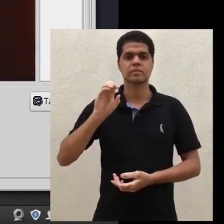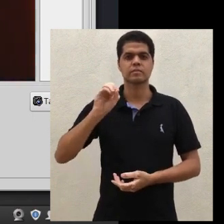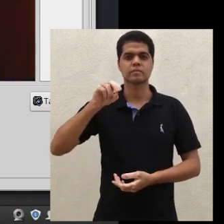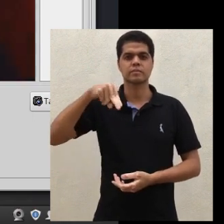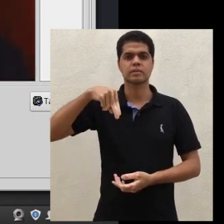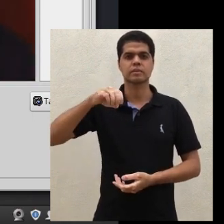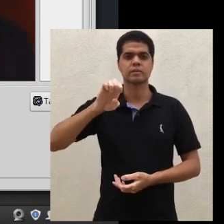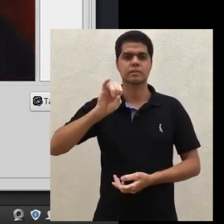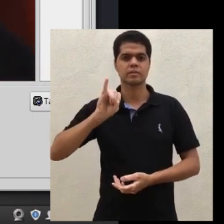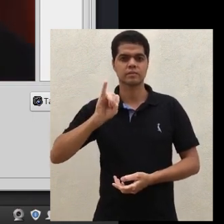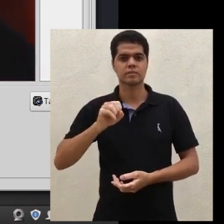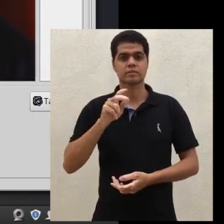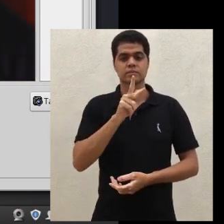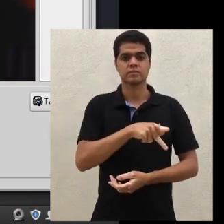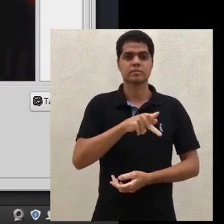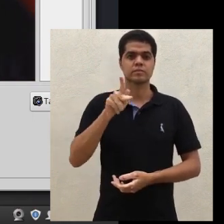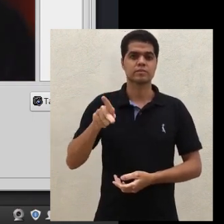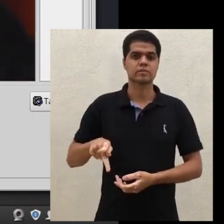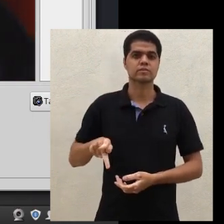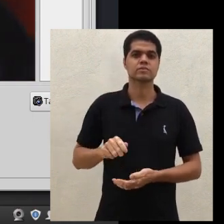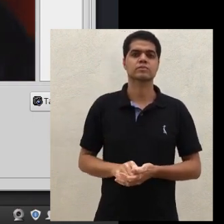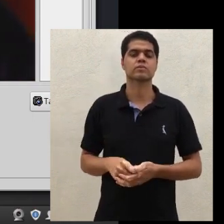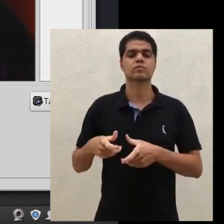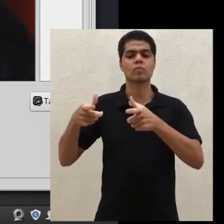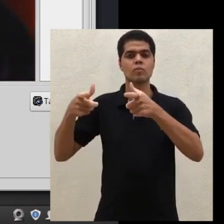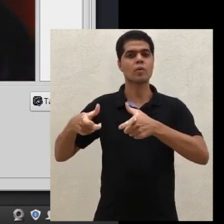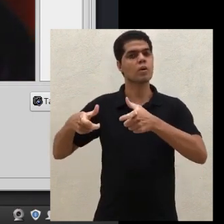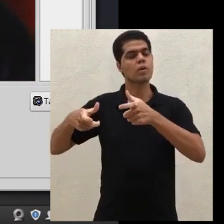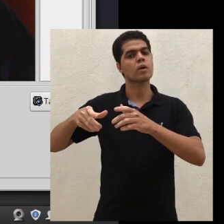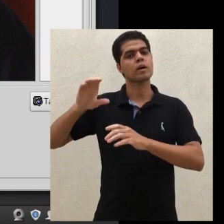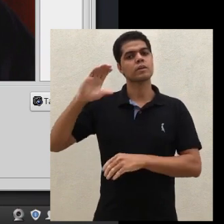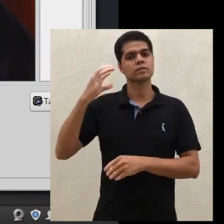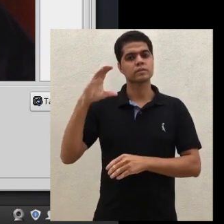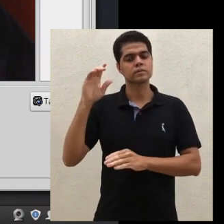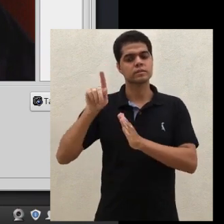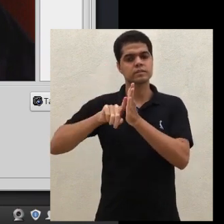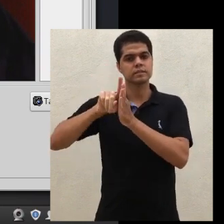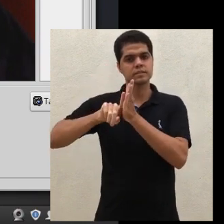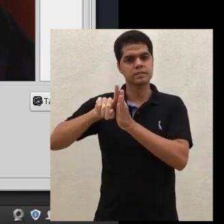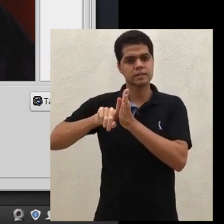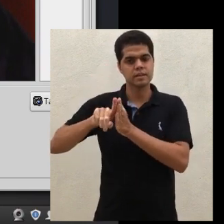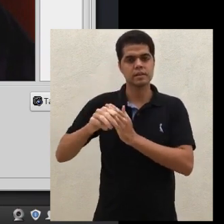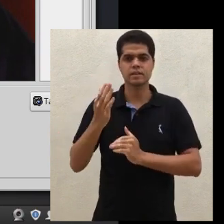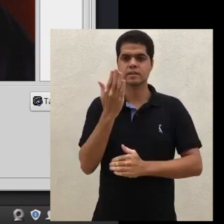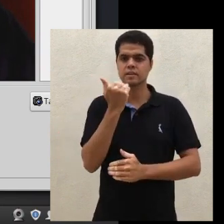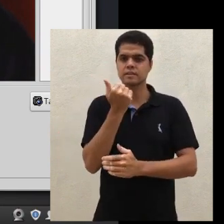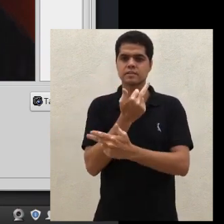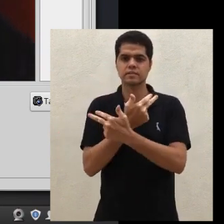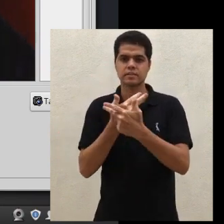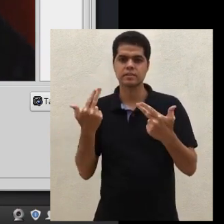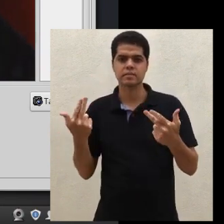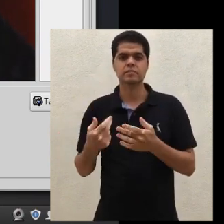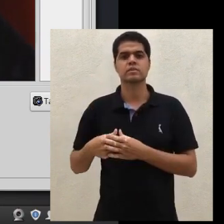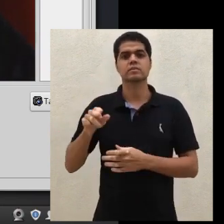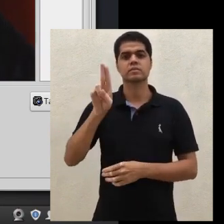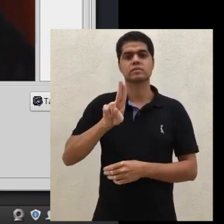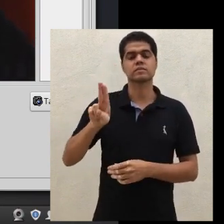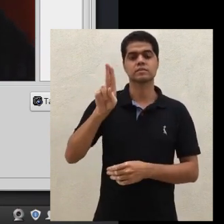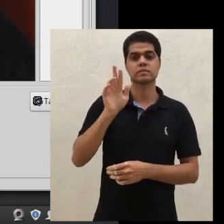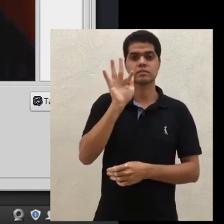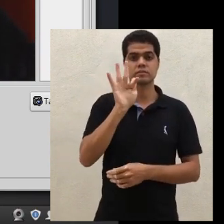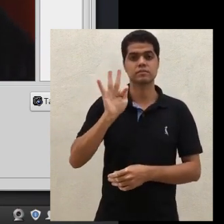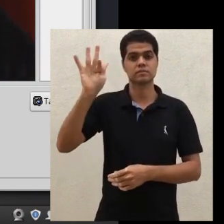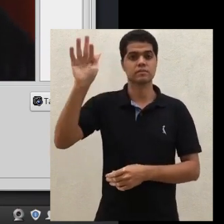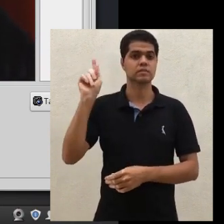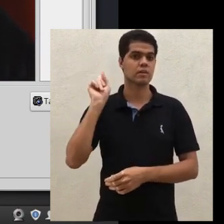Pessoal, meu nome é Rony, eu sou professor do Departamento de Ciência e dos Alimentos da Universidade Federal de